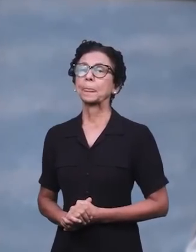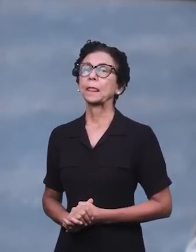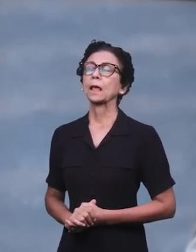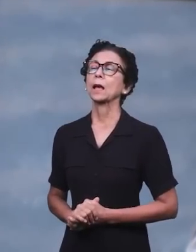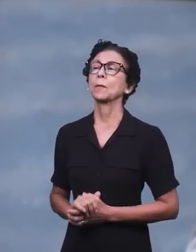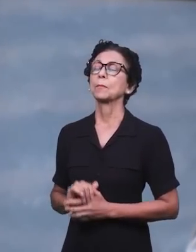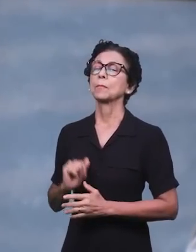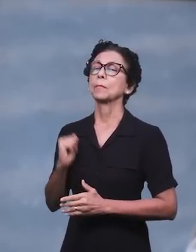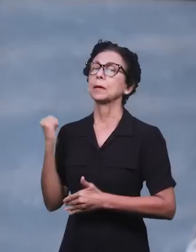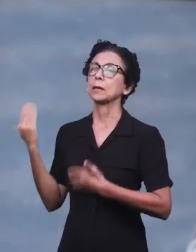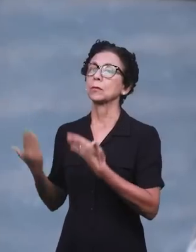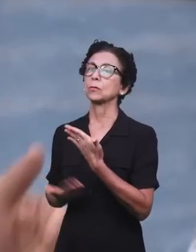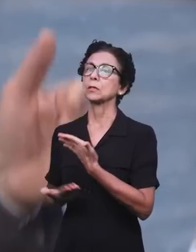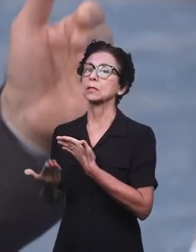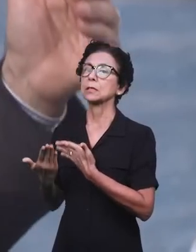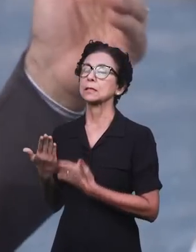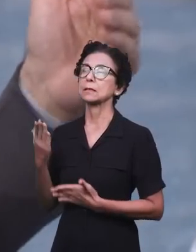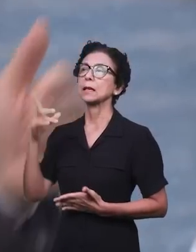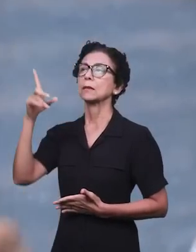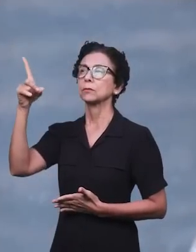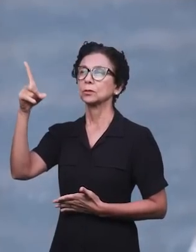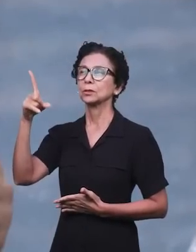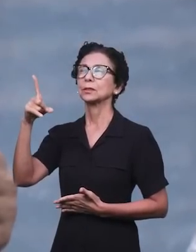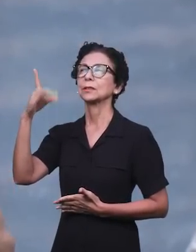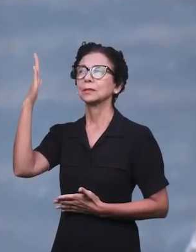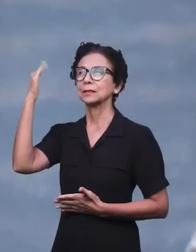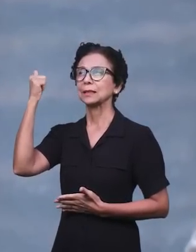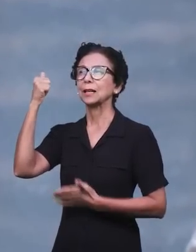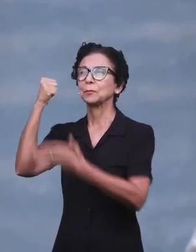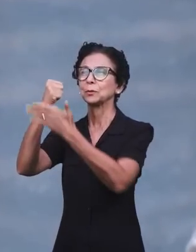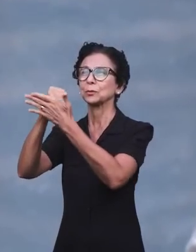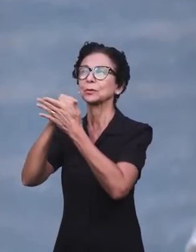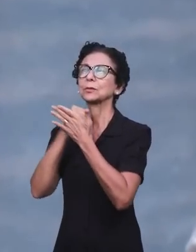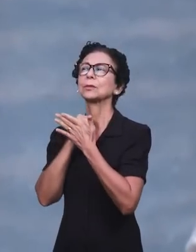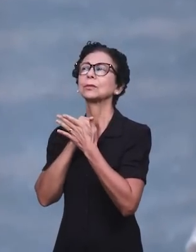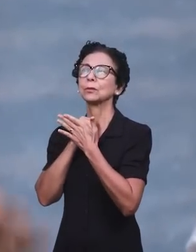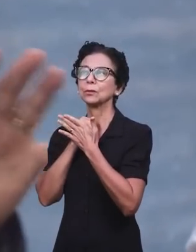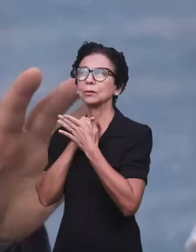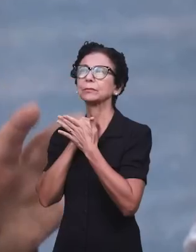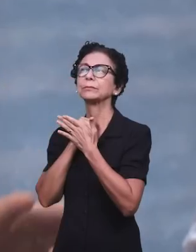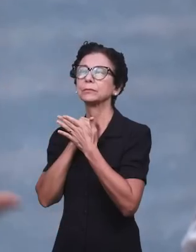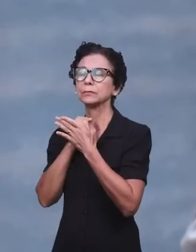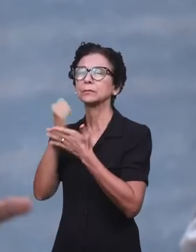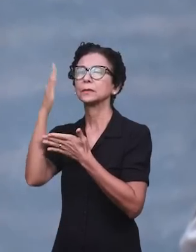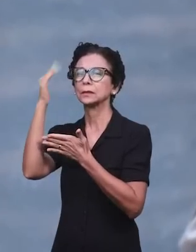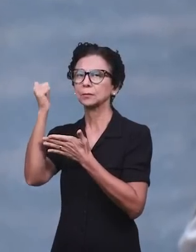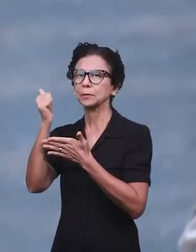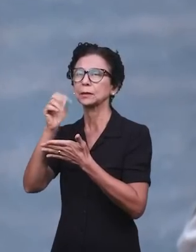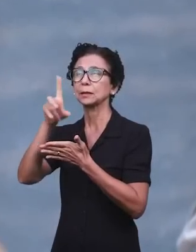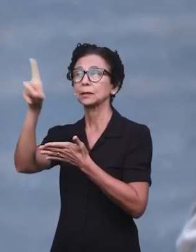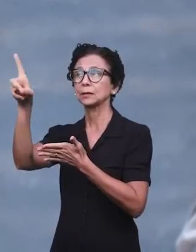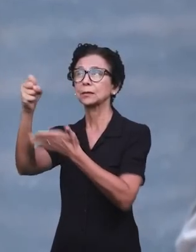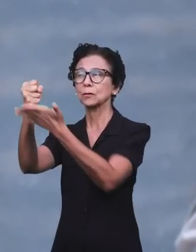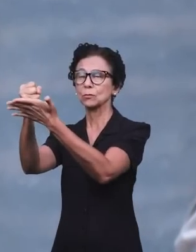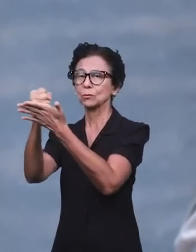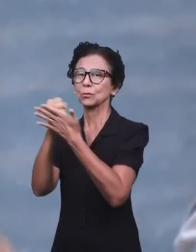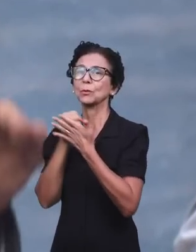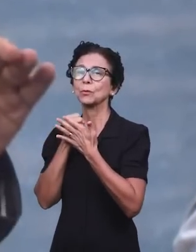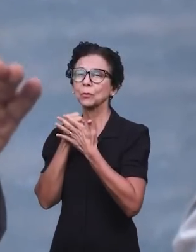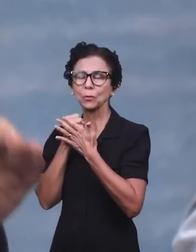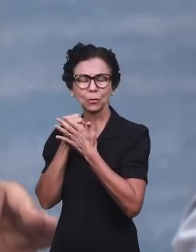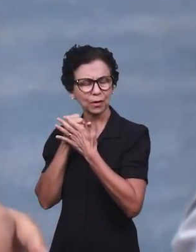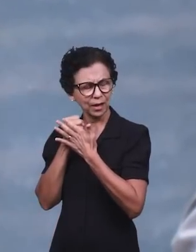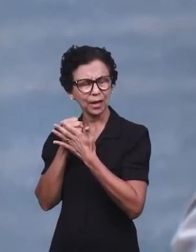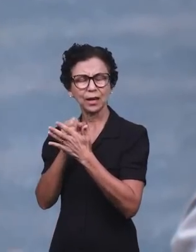a calamidade, ele sabe onde está o socorro dele. Nós sabemos onde está o nosso socorro, nós sabemos perfeitamente. O nosso